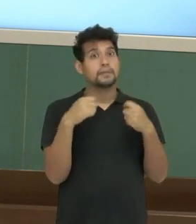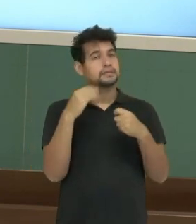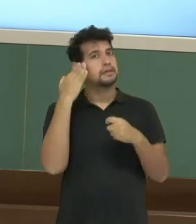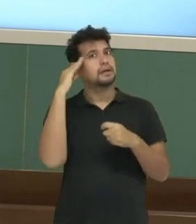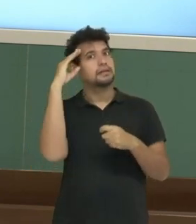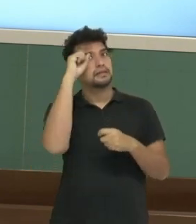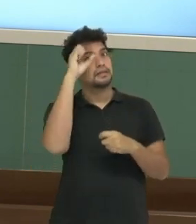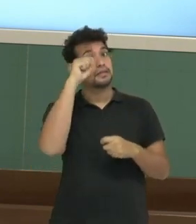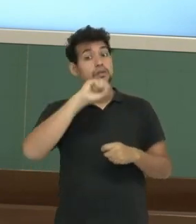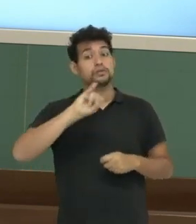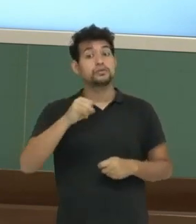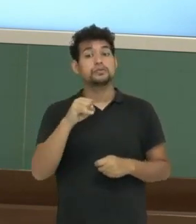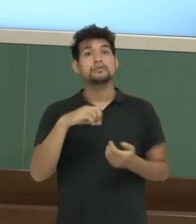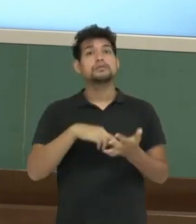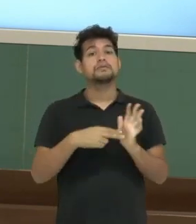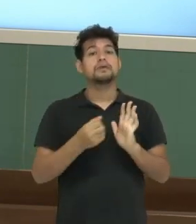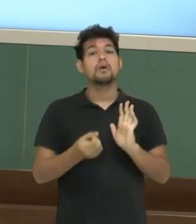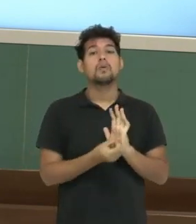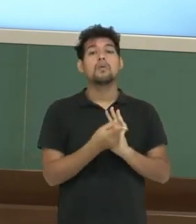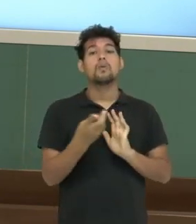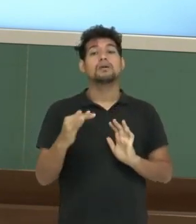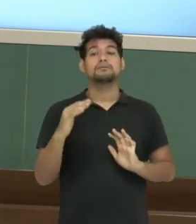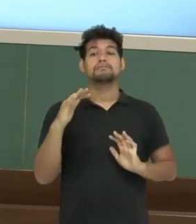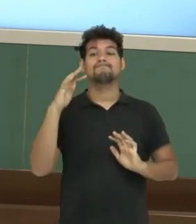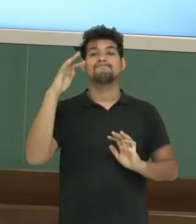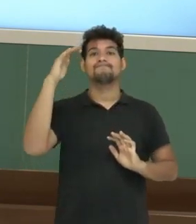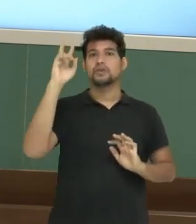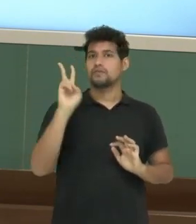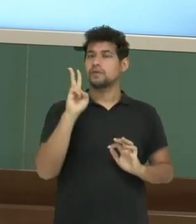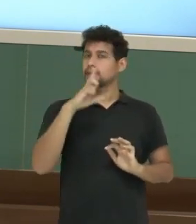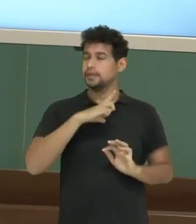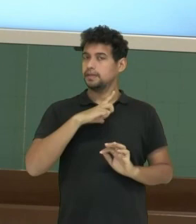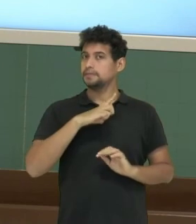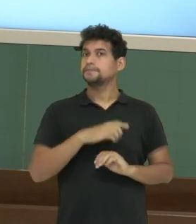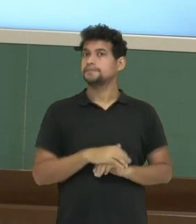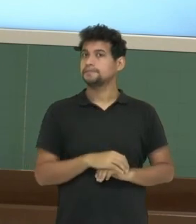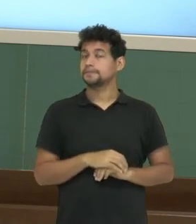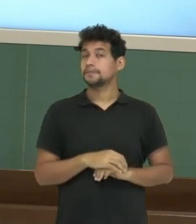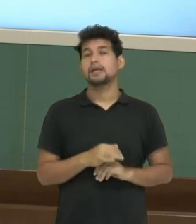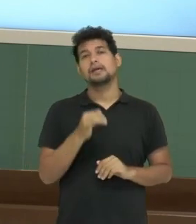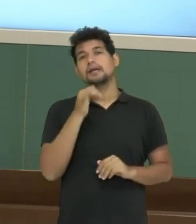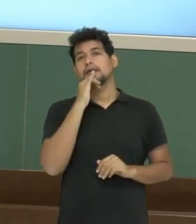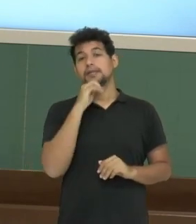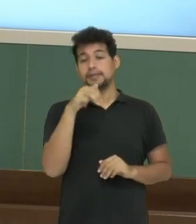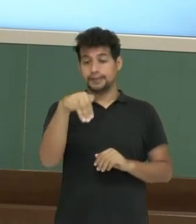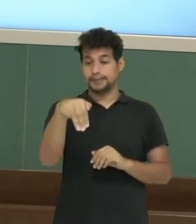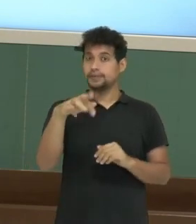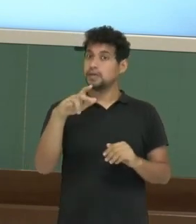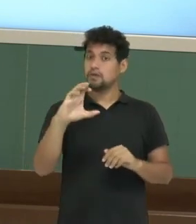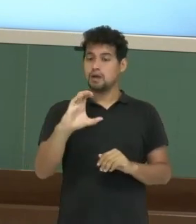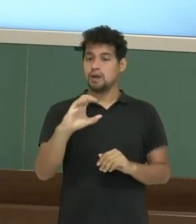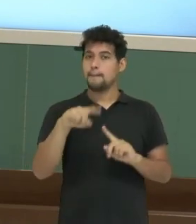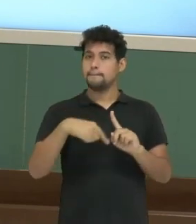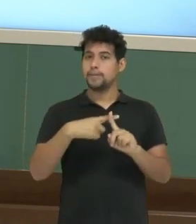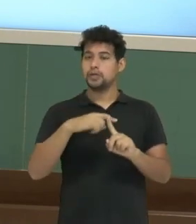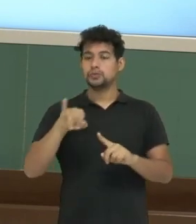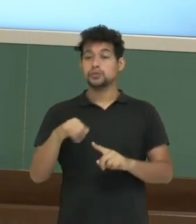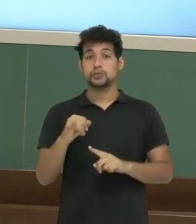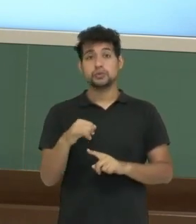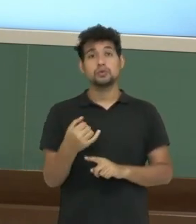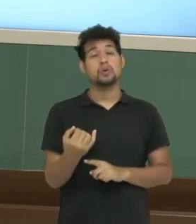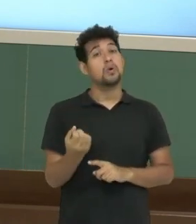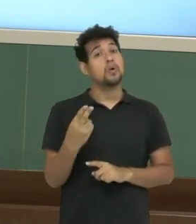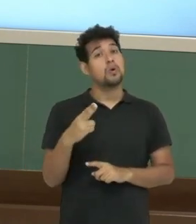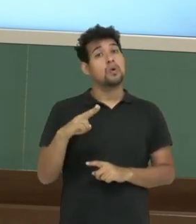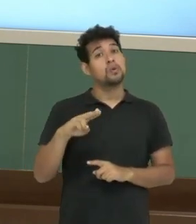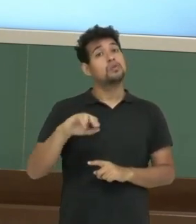entender, o juro é o quanto passa do valor que você tem no começo, ok? Então, montante é igual a capital mais juro, ou juro é igual